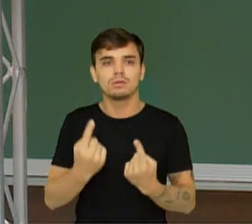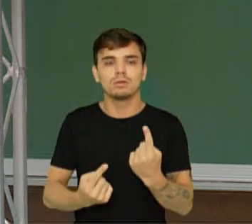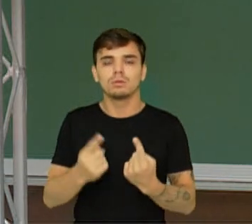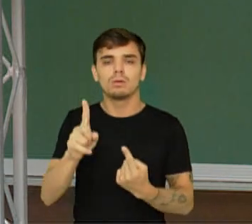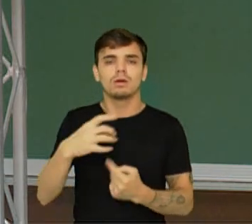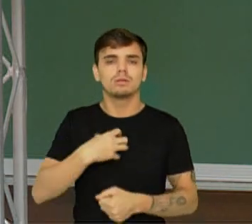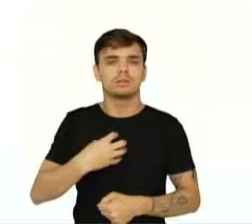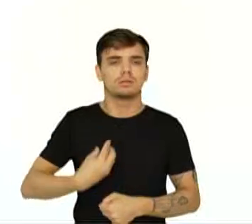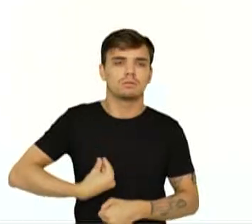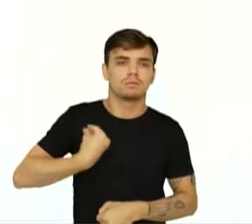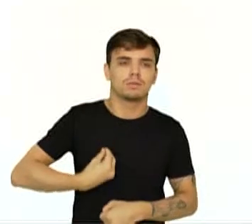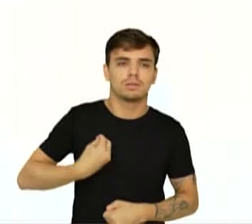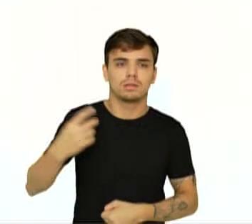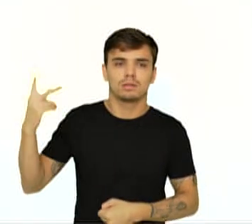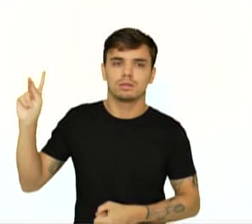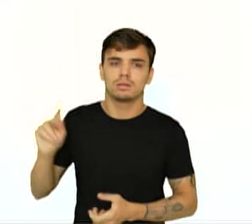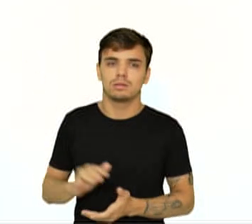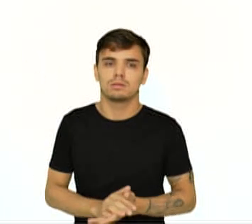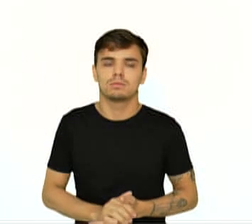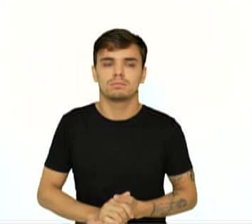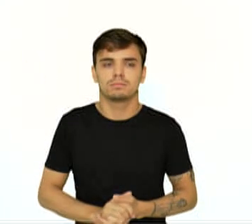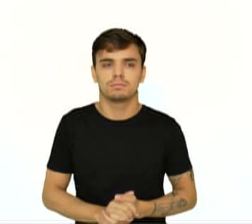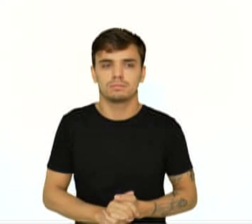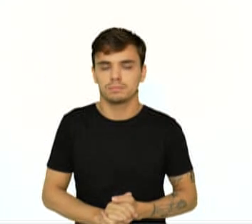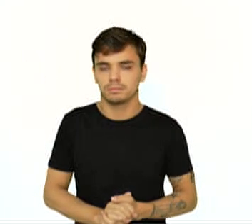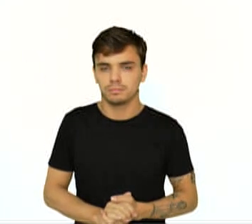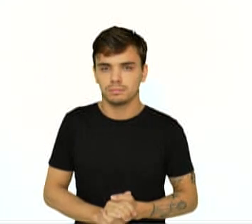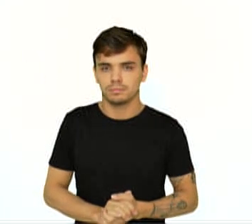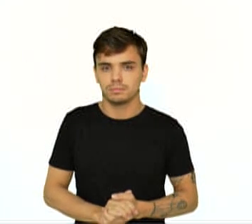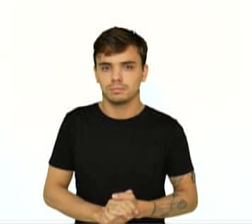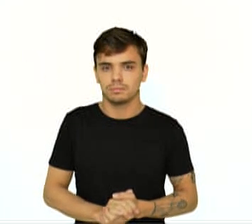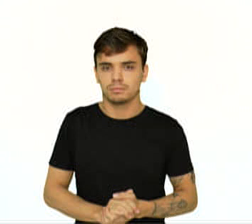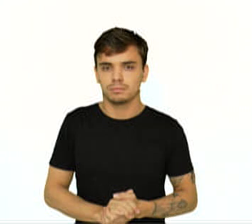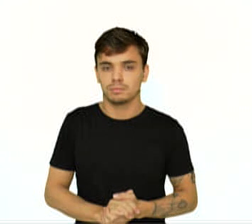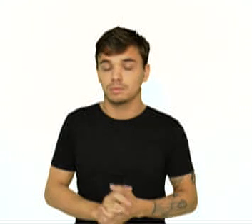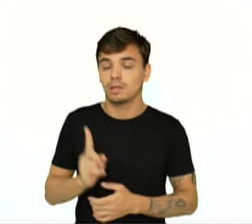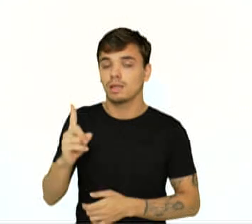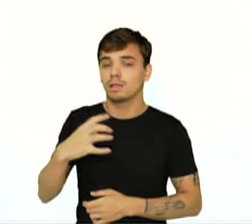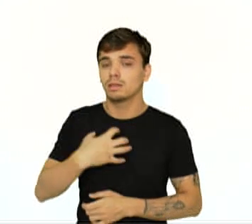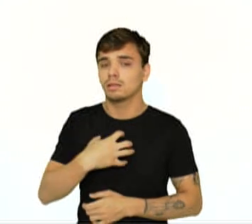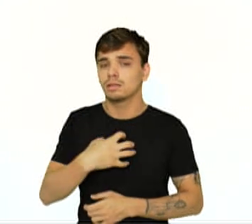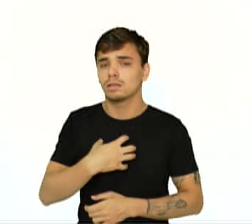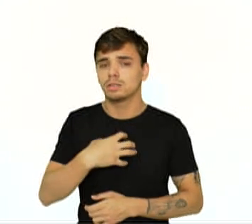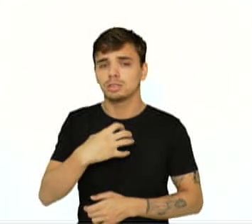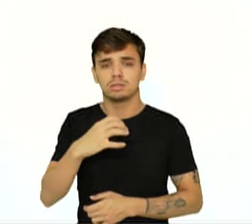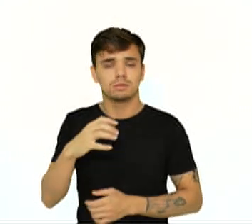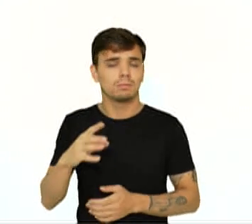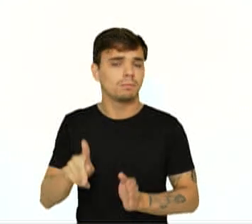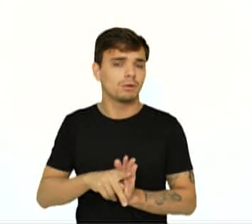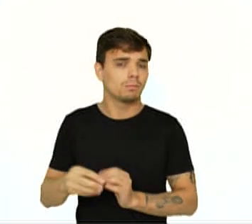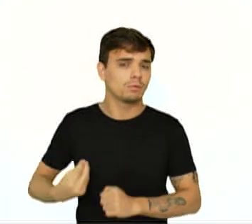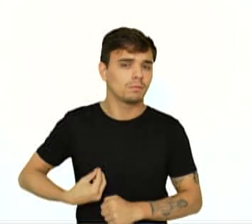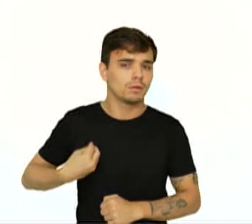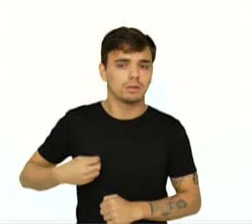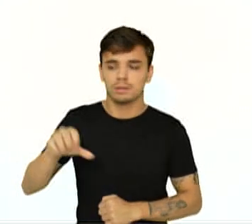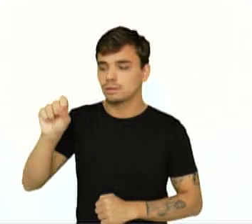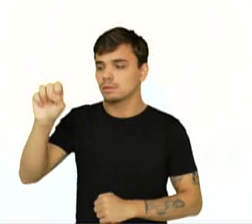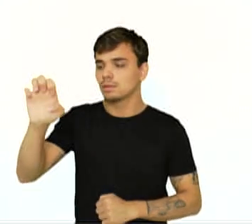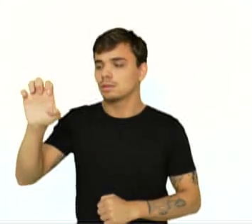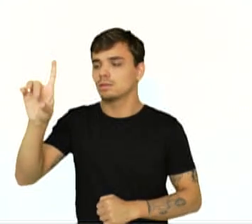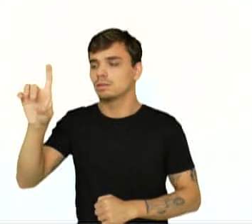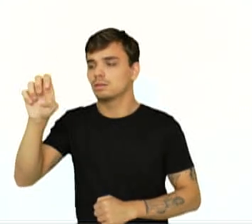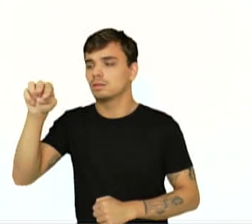gaturro leva? Gaturro leva um estilo de vida sedentário, ele fica muito tempo parado, ele não